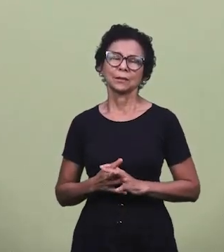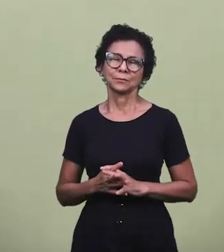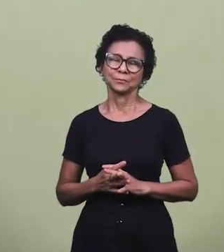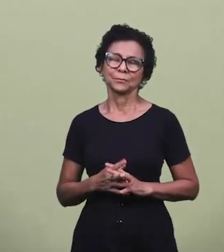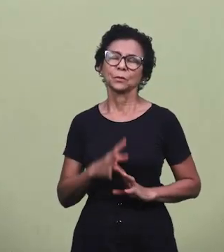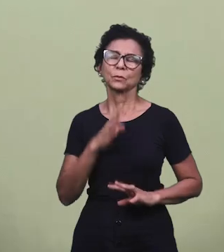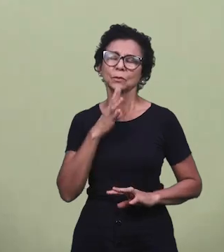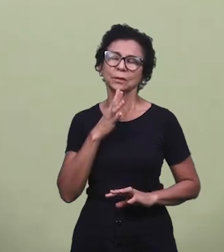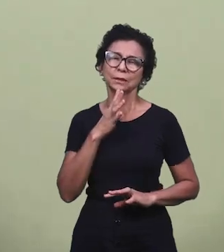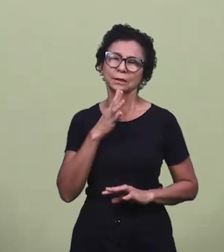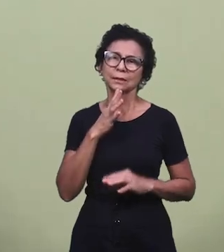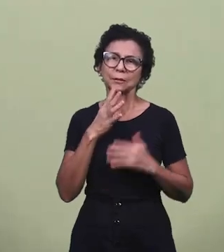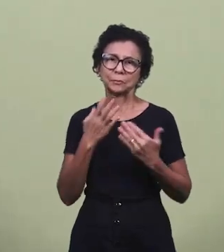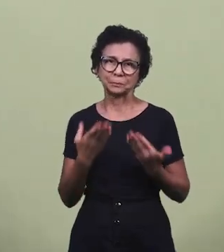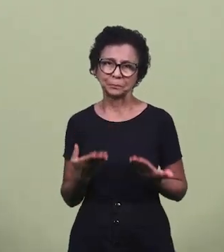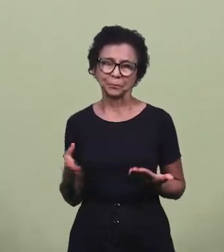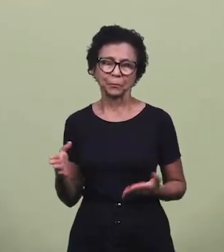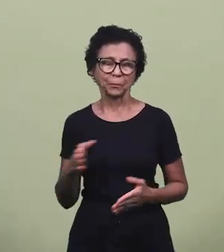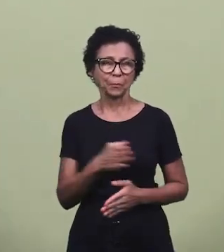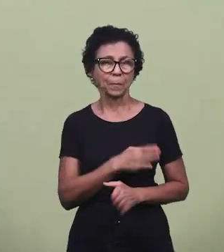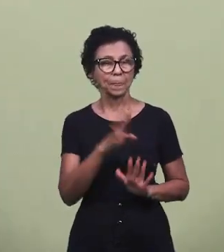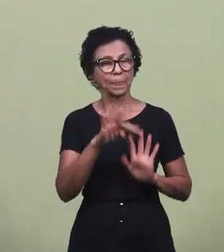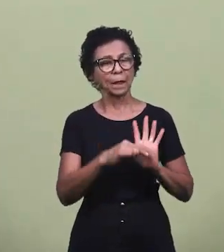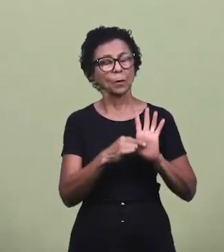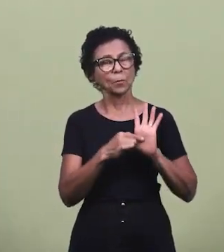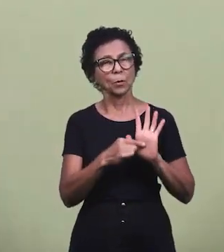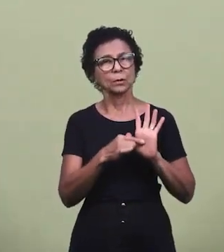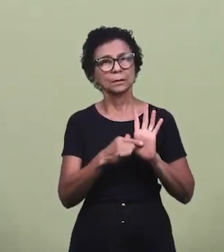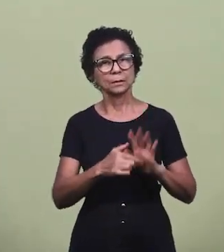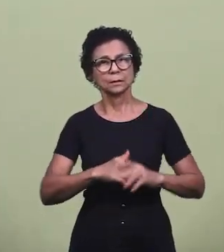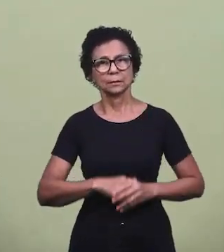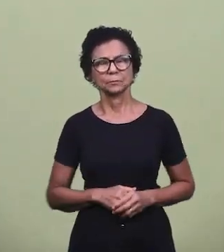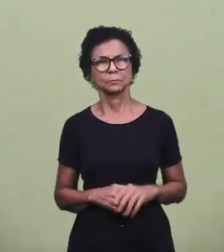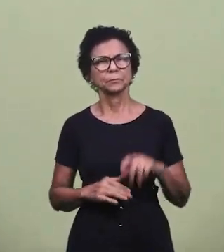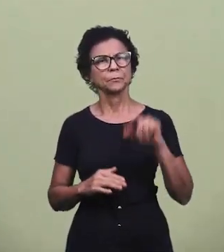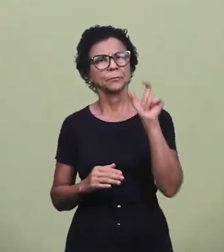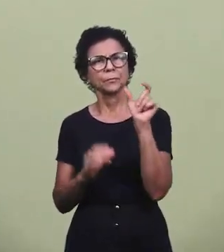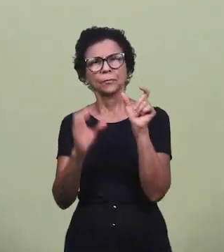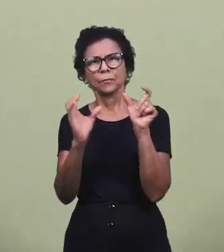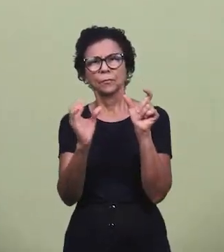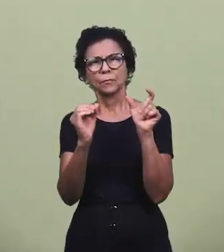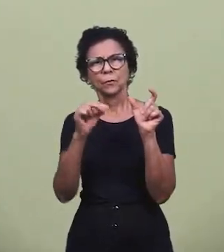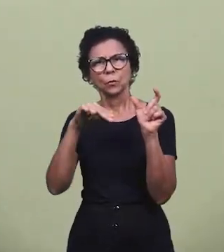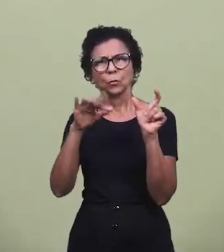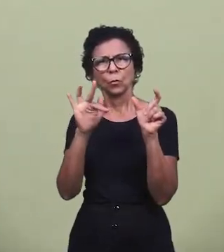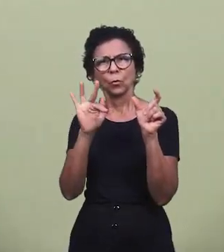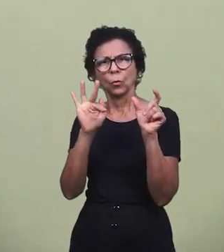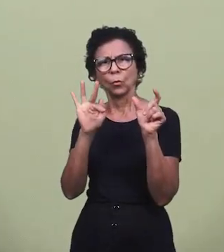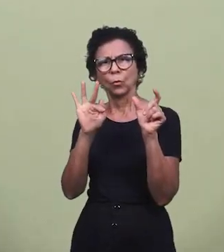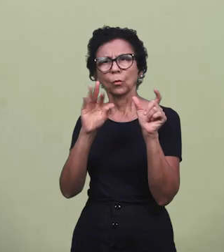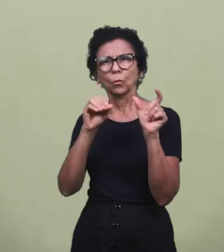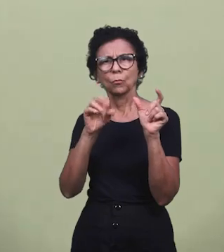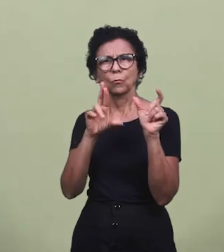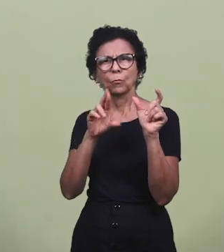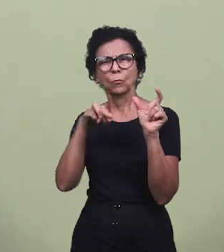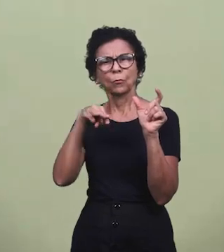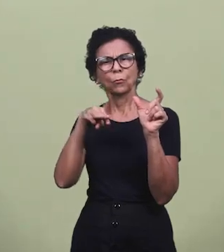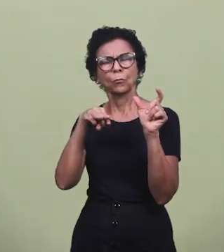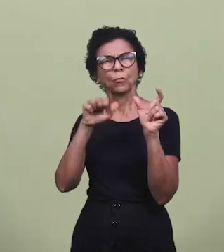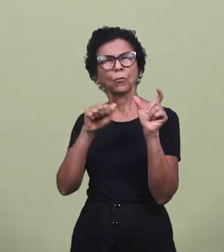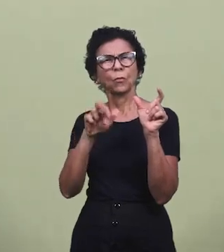fala de uma coisa muito importante, a palavra não conformar, a palavra conformar. O que